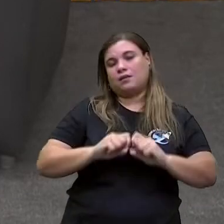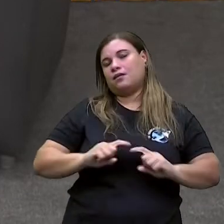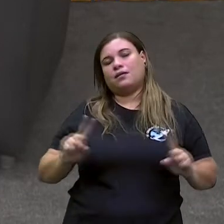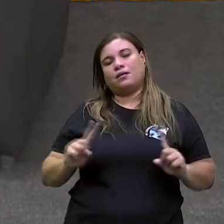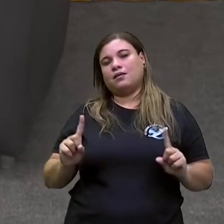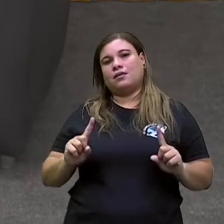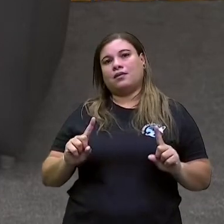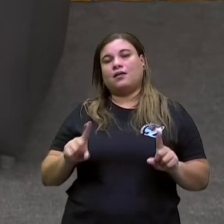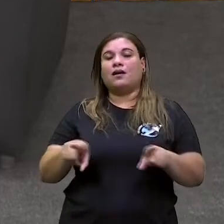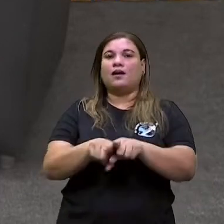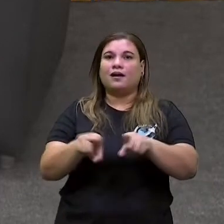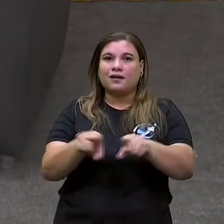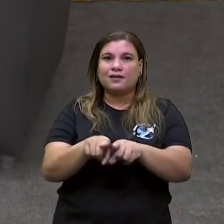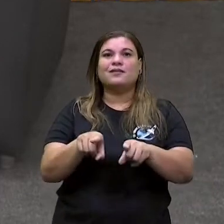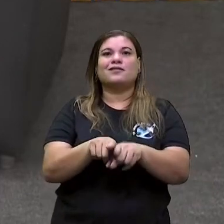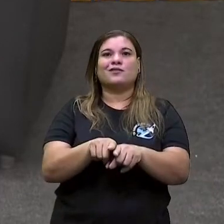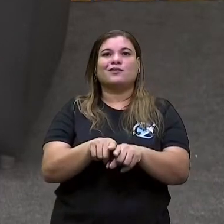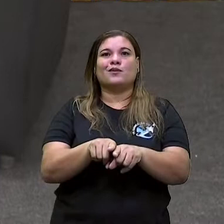tá tudo aqui.